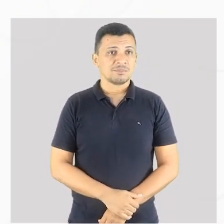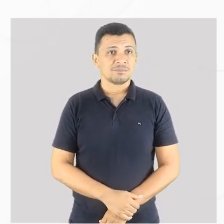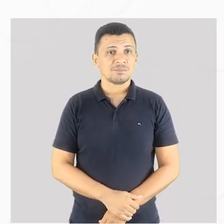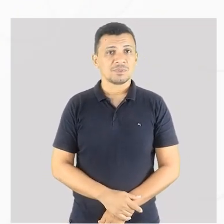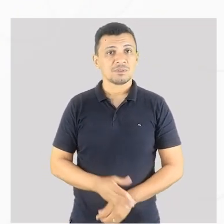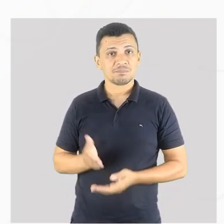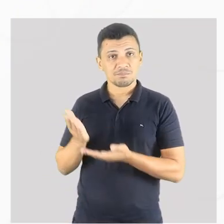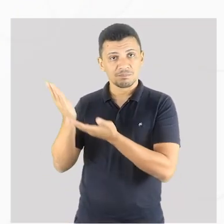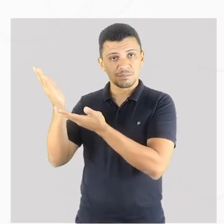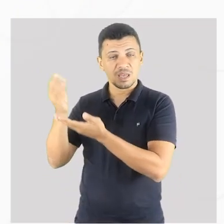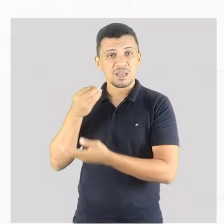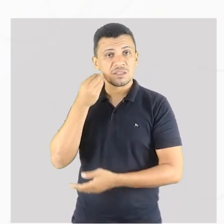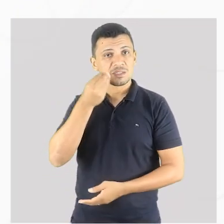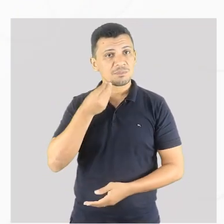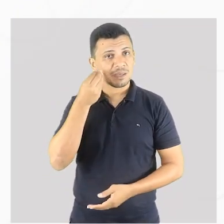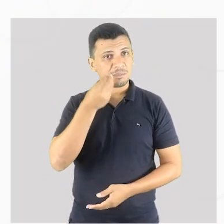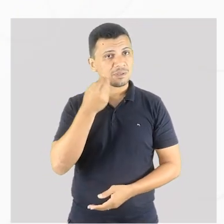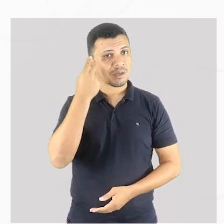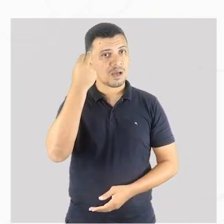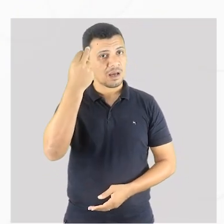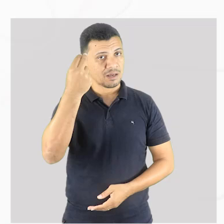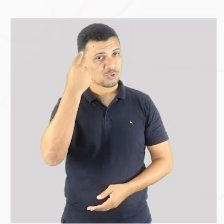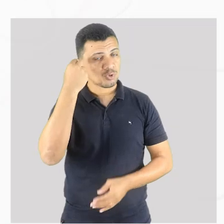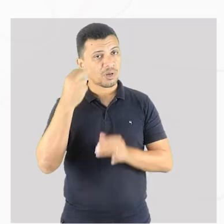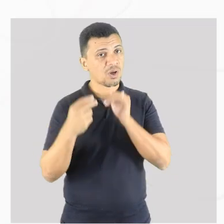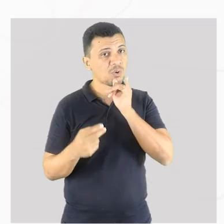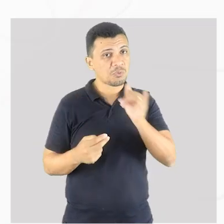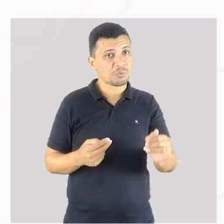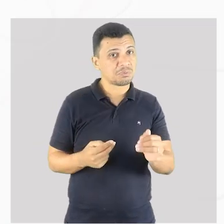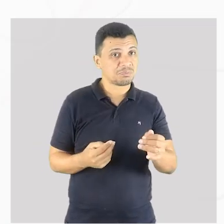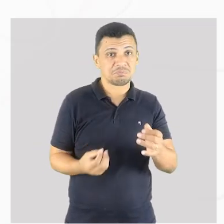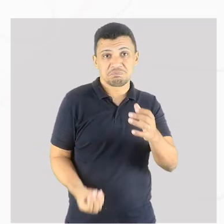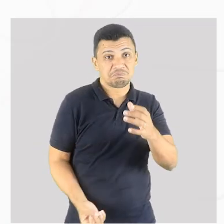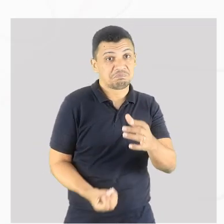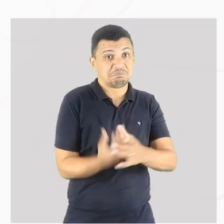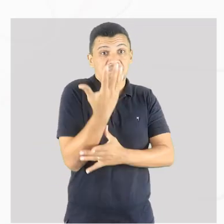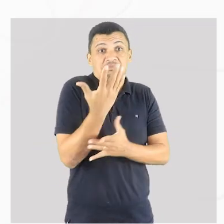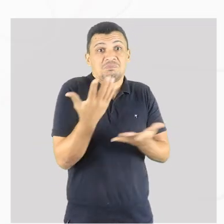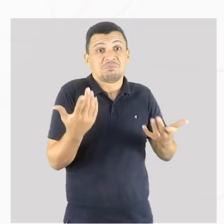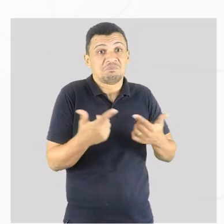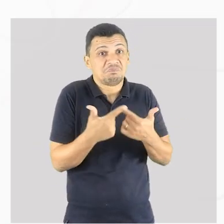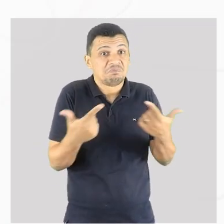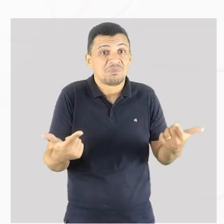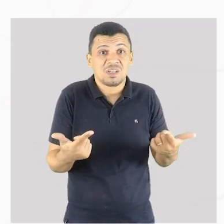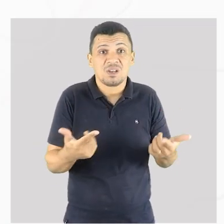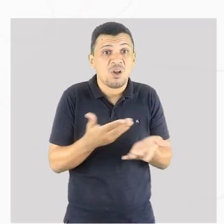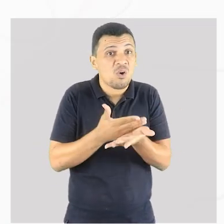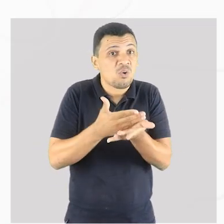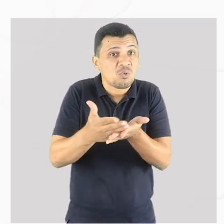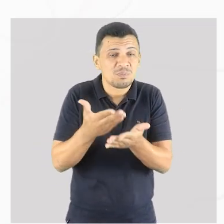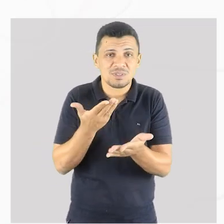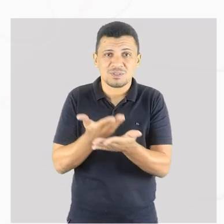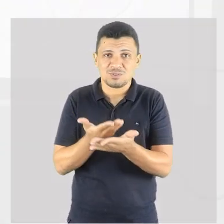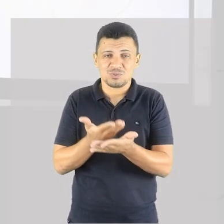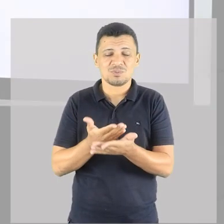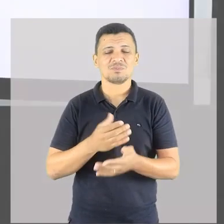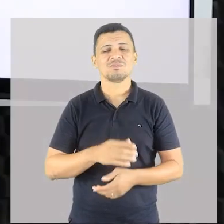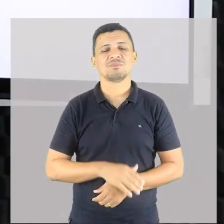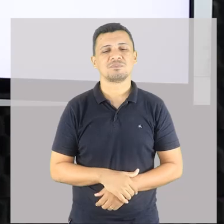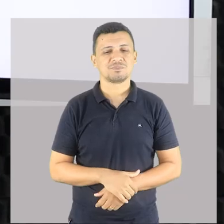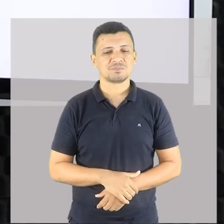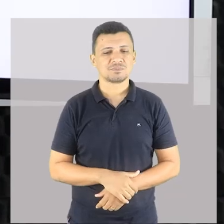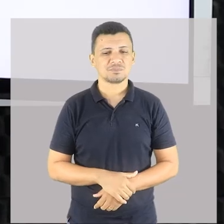Esse experimento, que a história conta que foi praticamente por acaso, que deu início a todo esse estudo, né? Então vamos